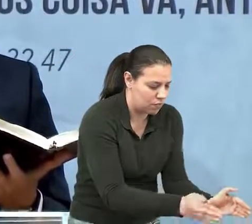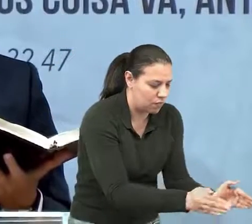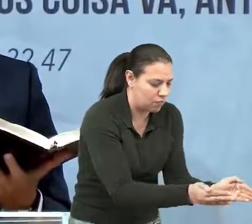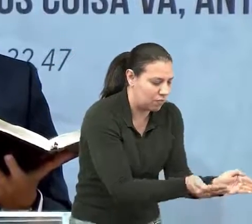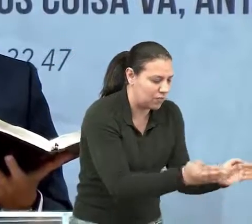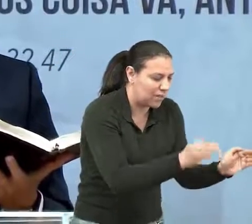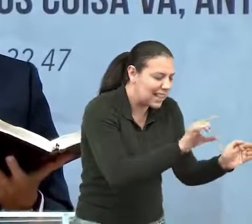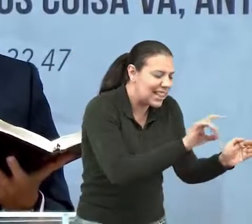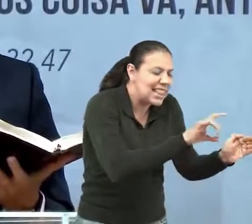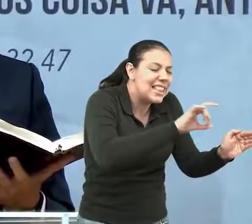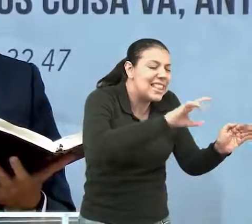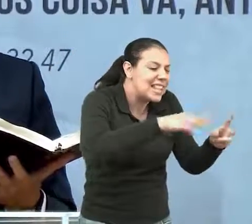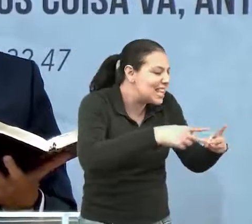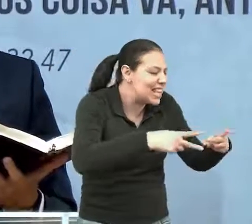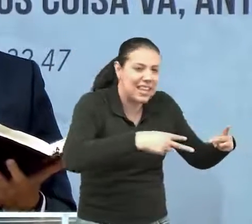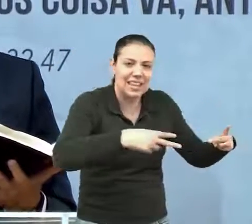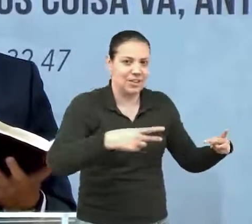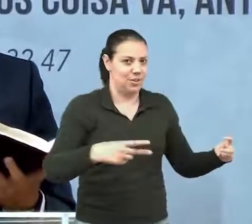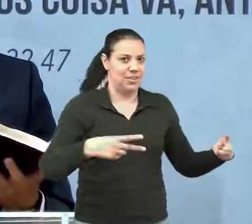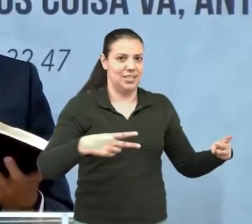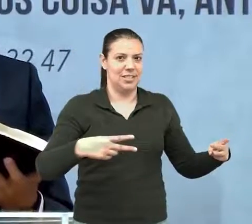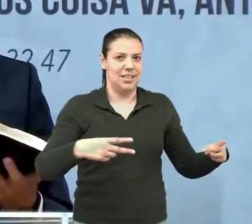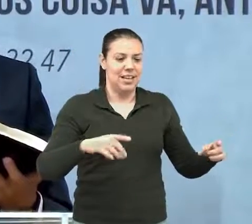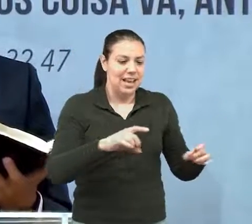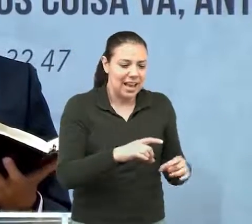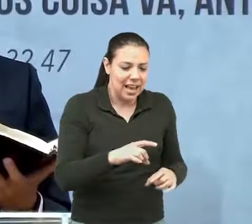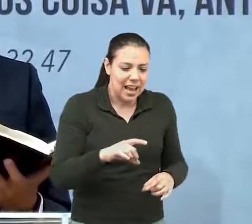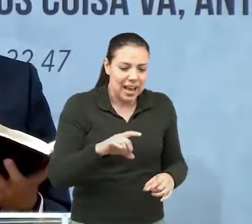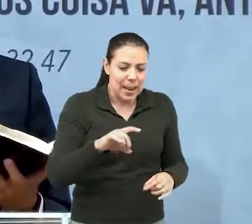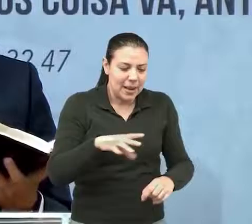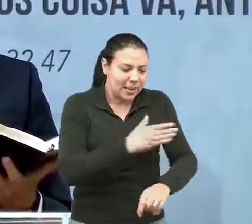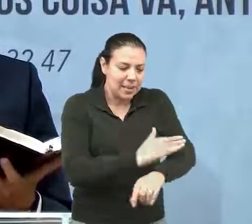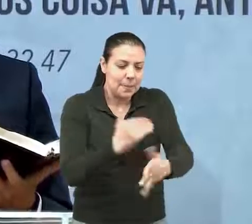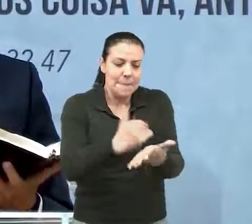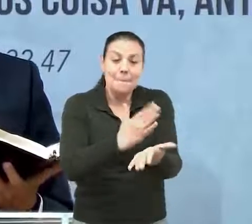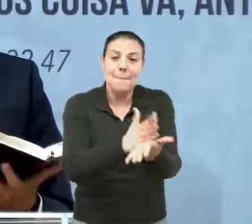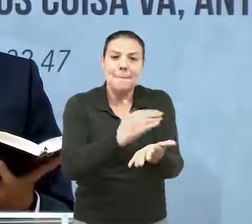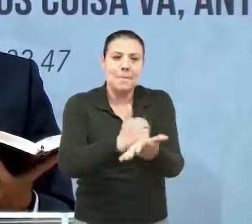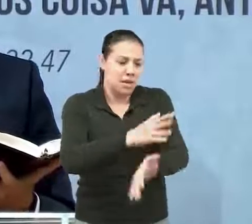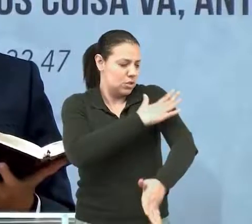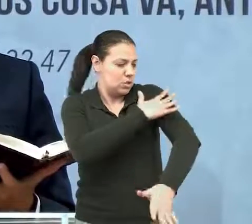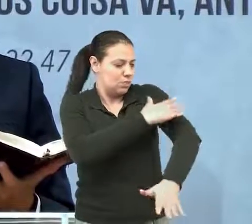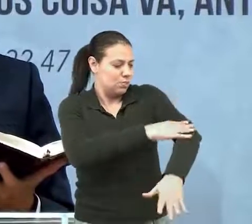Cada detalhe, cada membro do seu corpo, cada aspecto que você